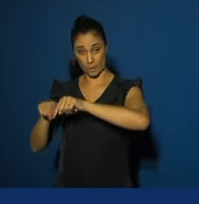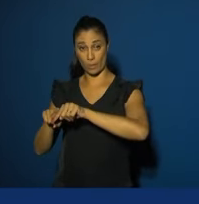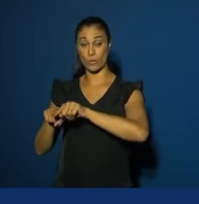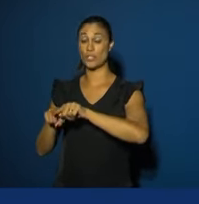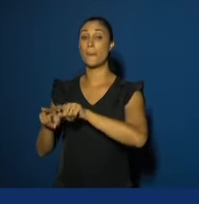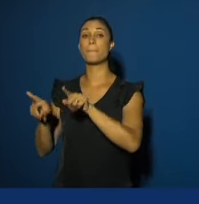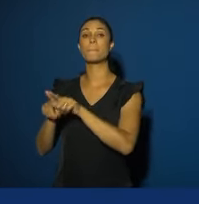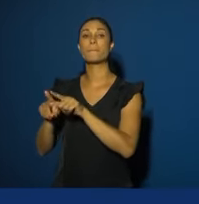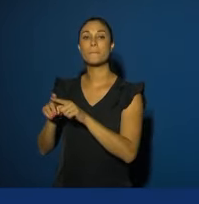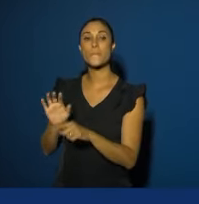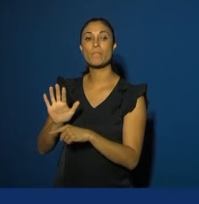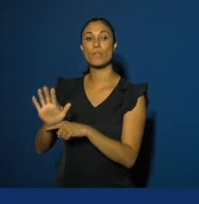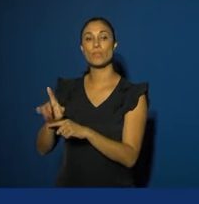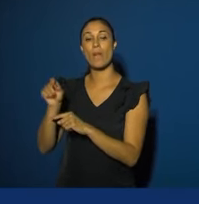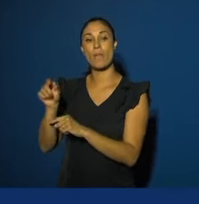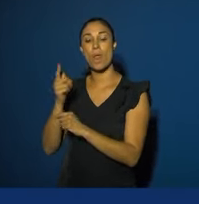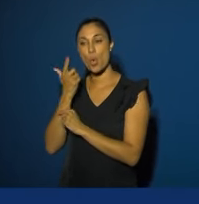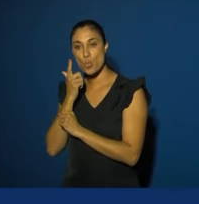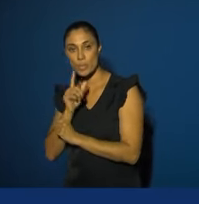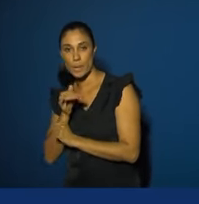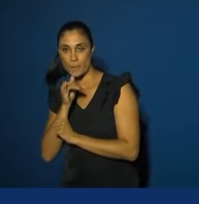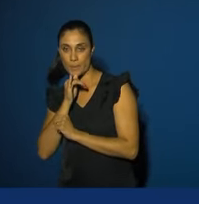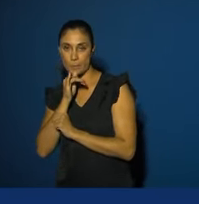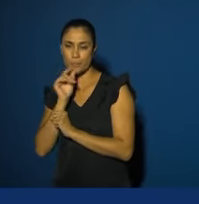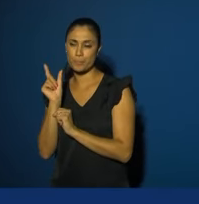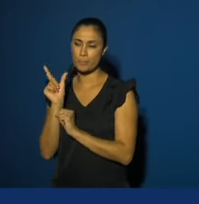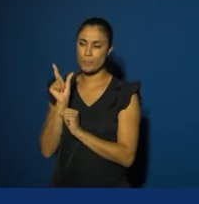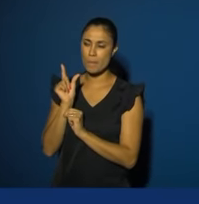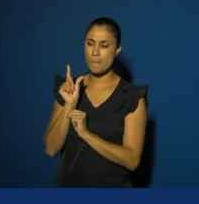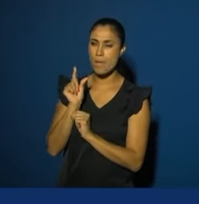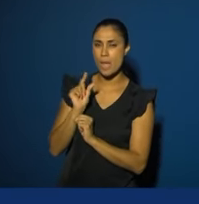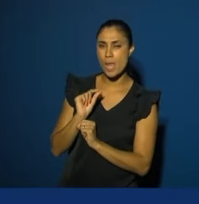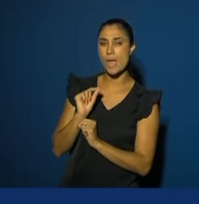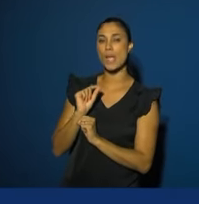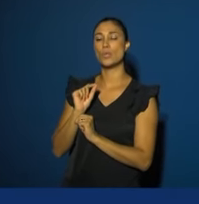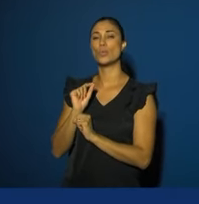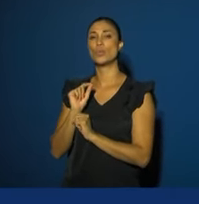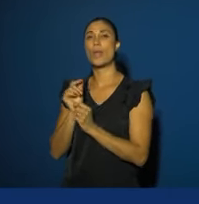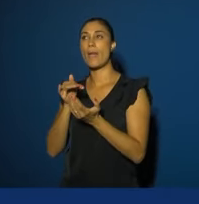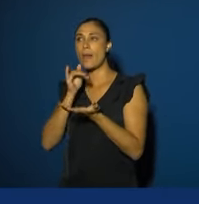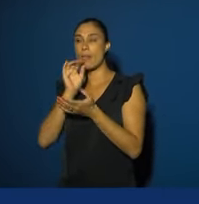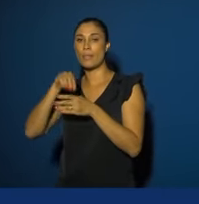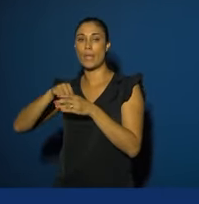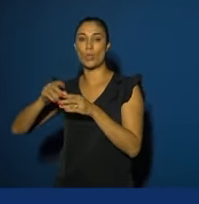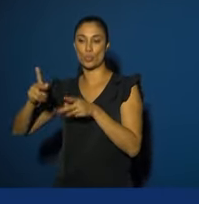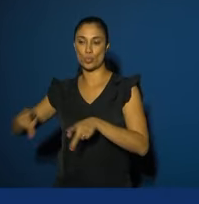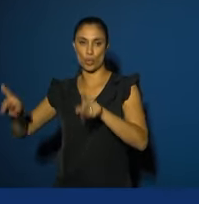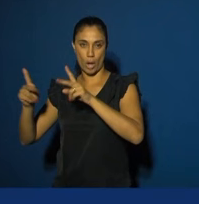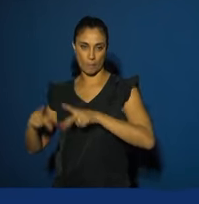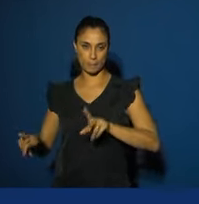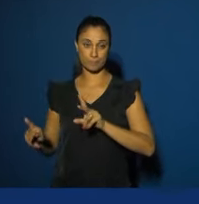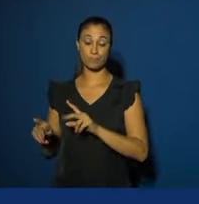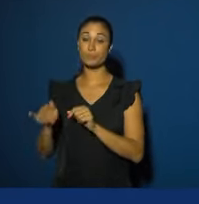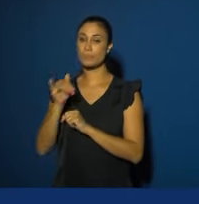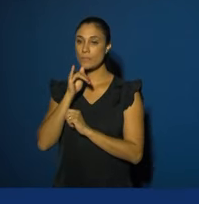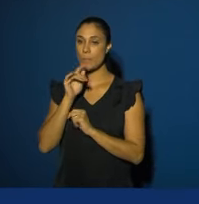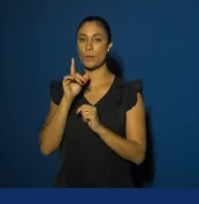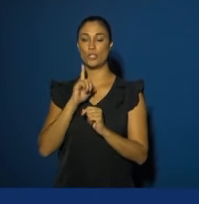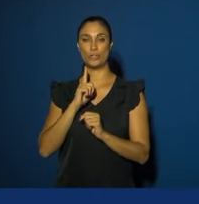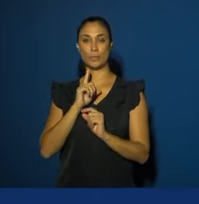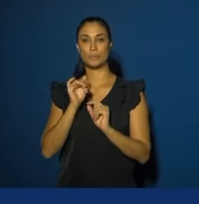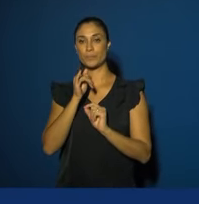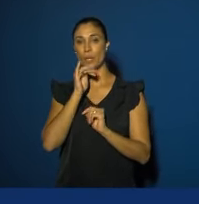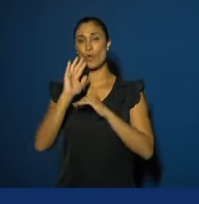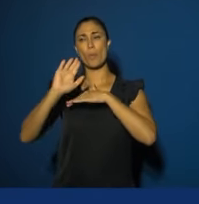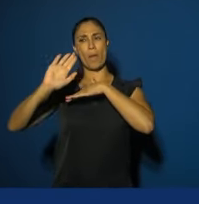a a fluir de uma forma mais eh menos eh com menos fricção dentro do shopping né isso a gente tem né